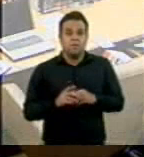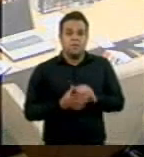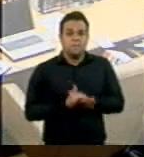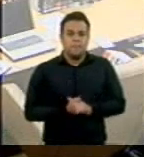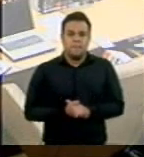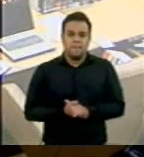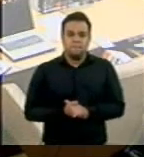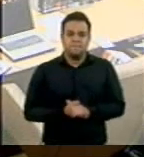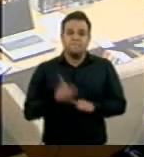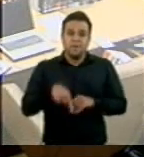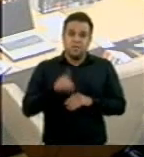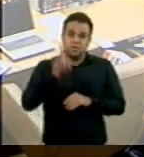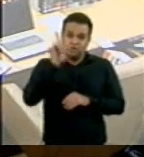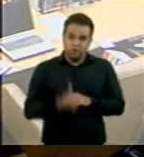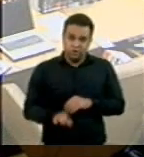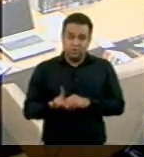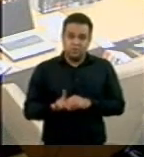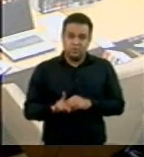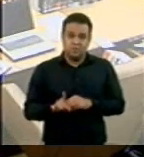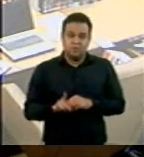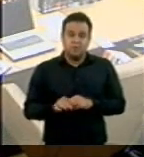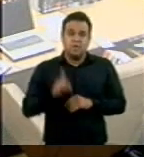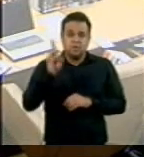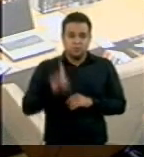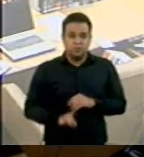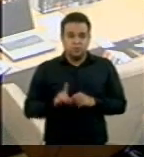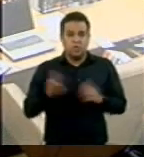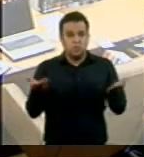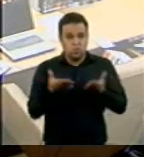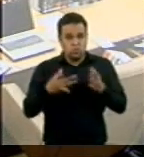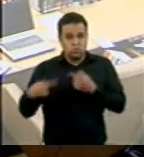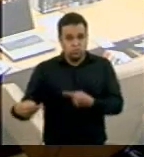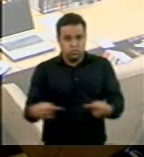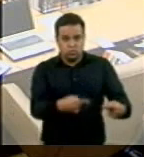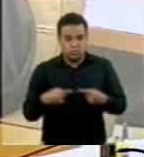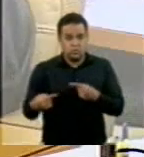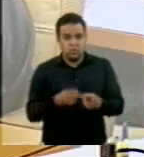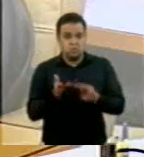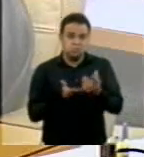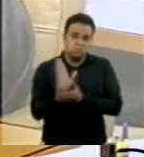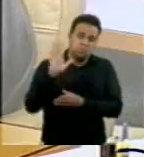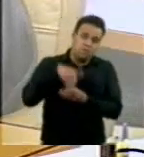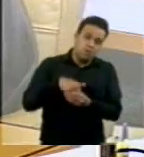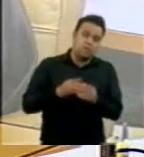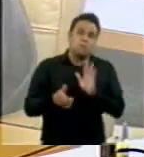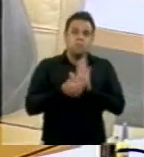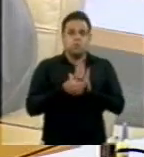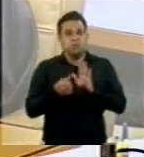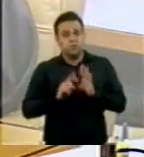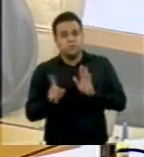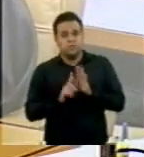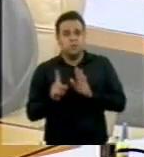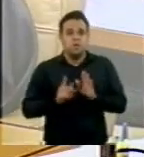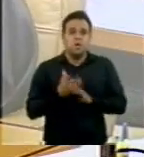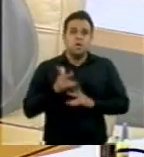quer como um direito positivado, e é o caso que temos. Eu entendo que essa normativa, como uma espécie de hard